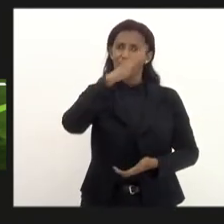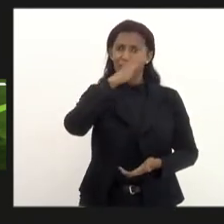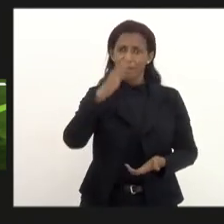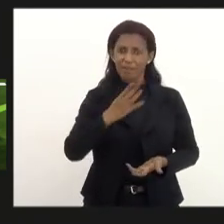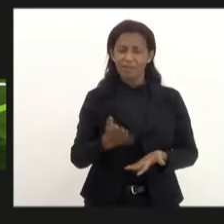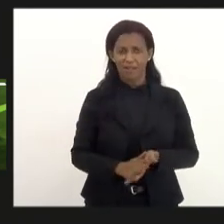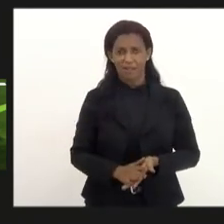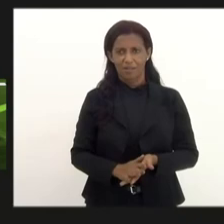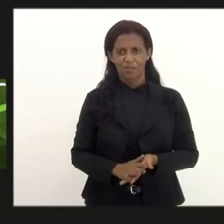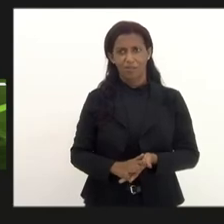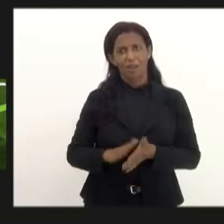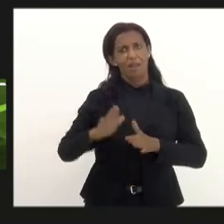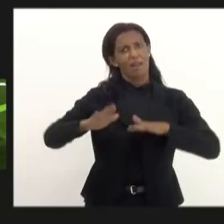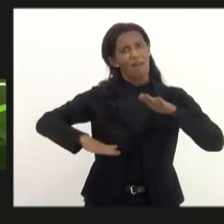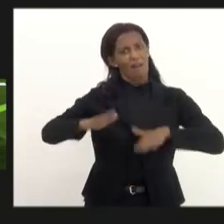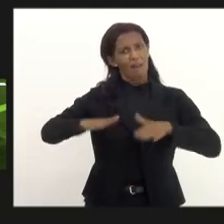estarem